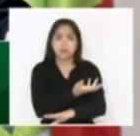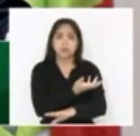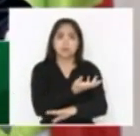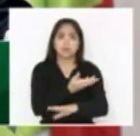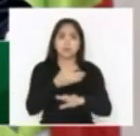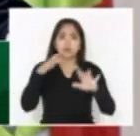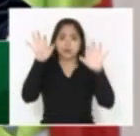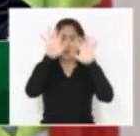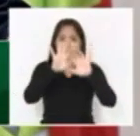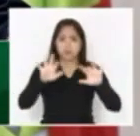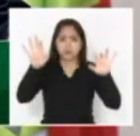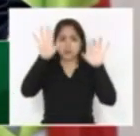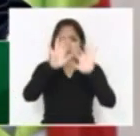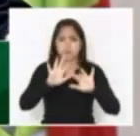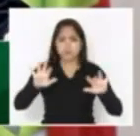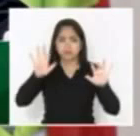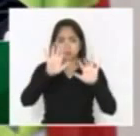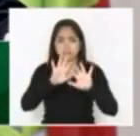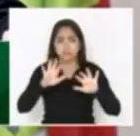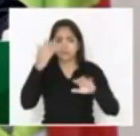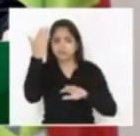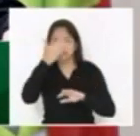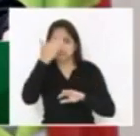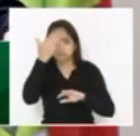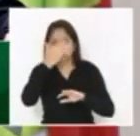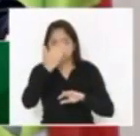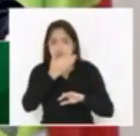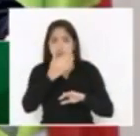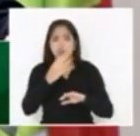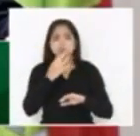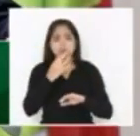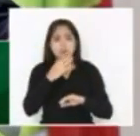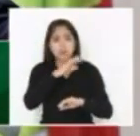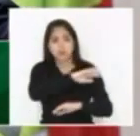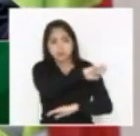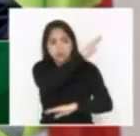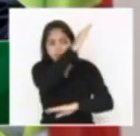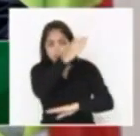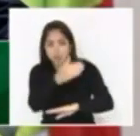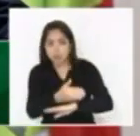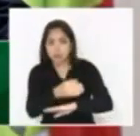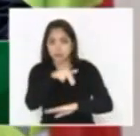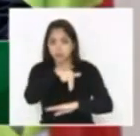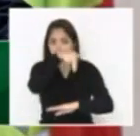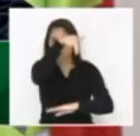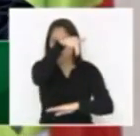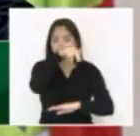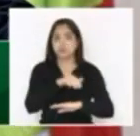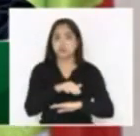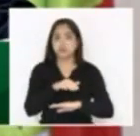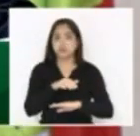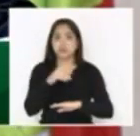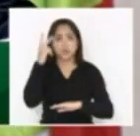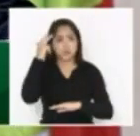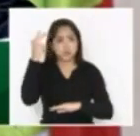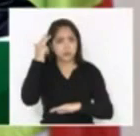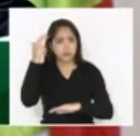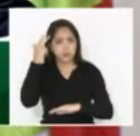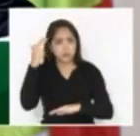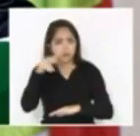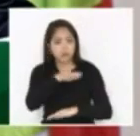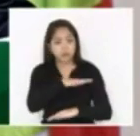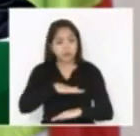nevoeiro espesso, que nós conhecemos muito bem lá no Planalto Norte. Isso é comum em